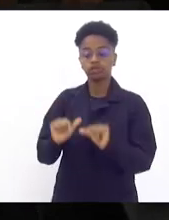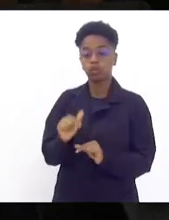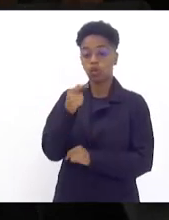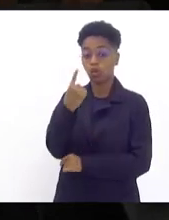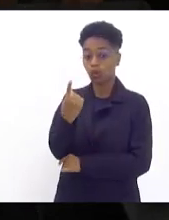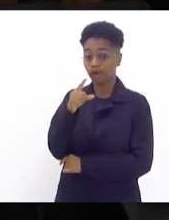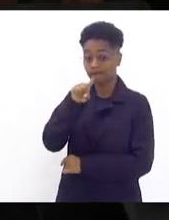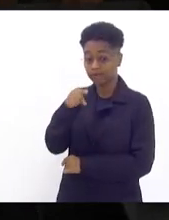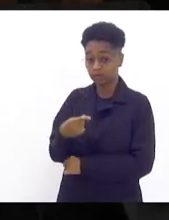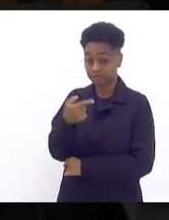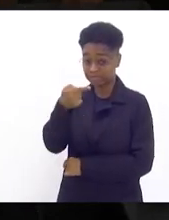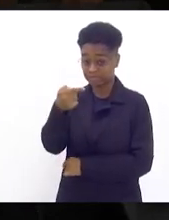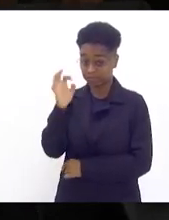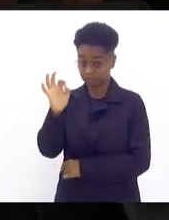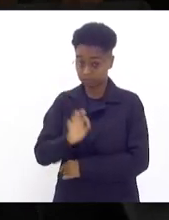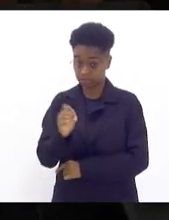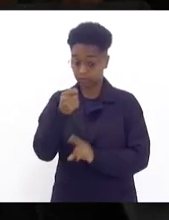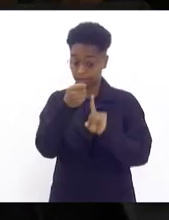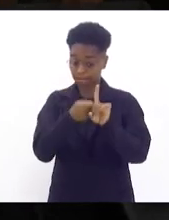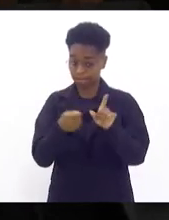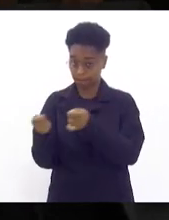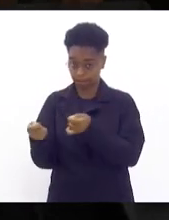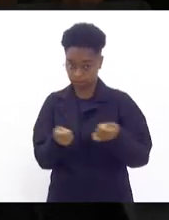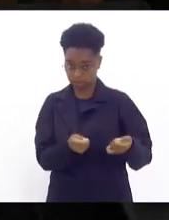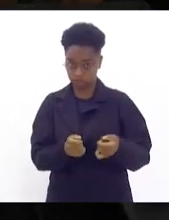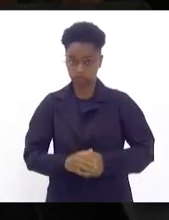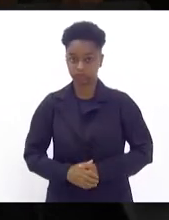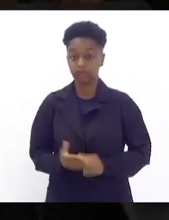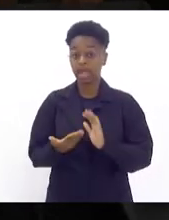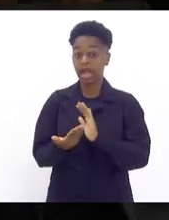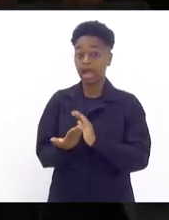1,7% ao mês. Era